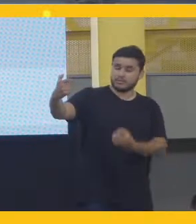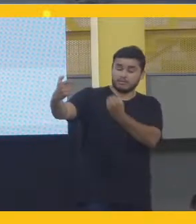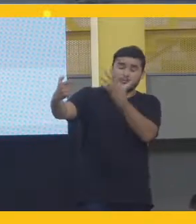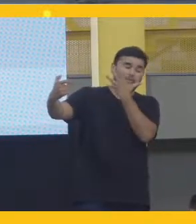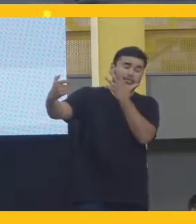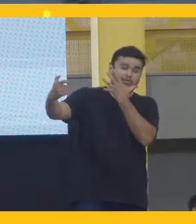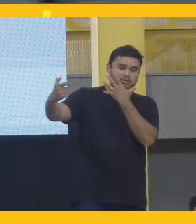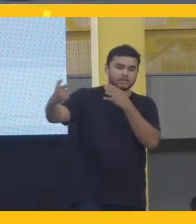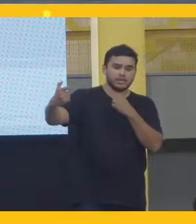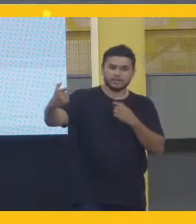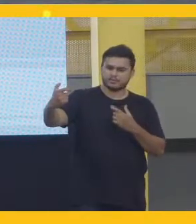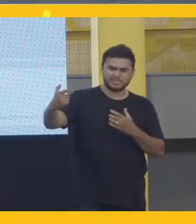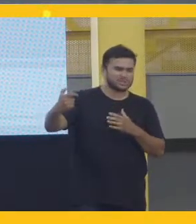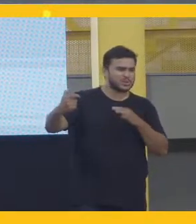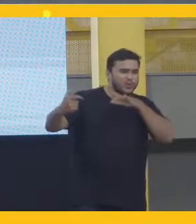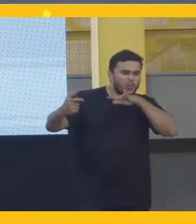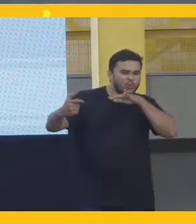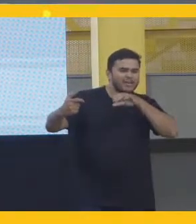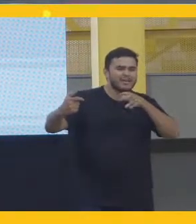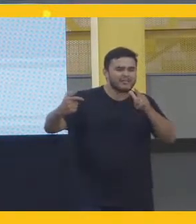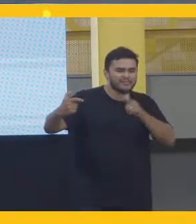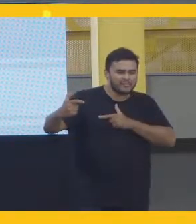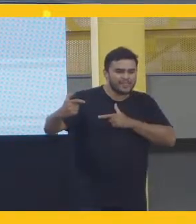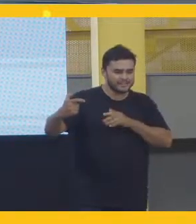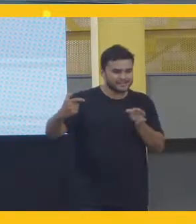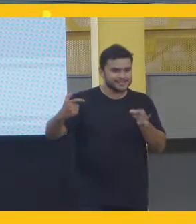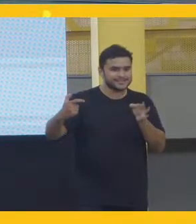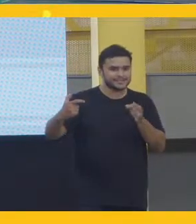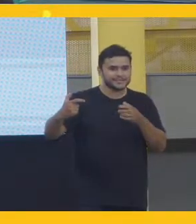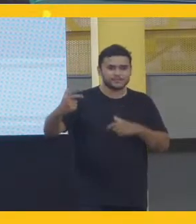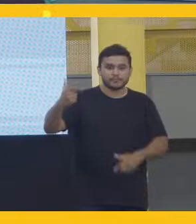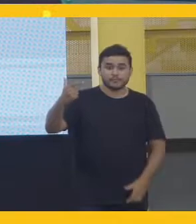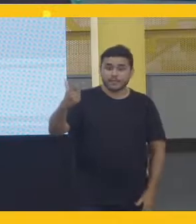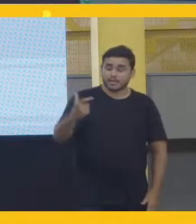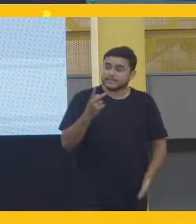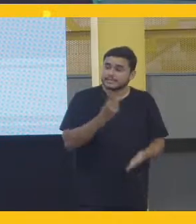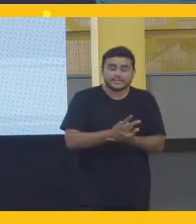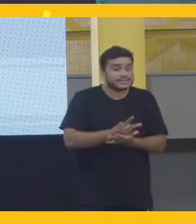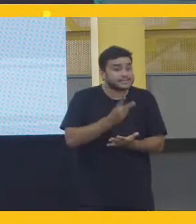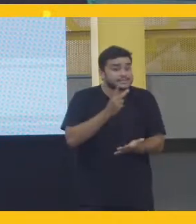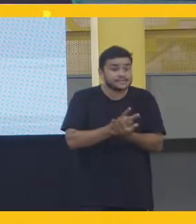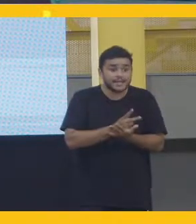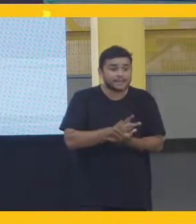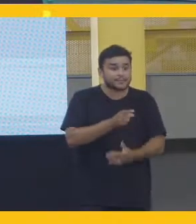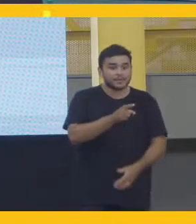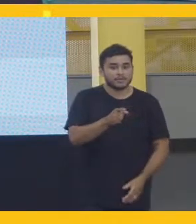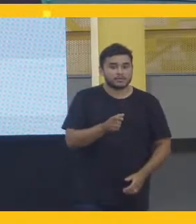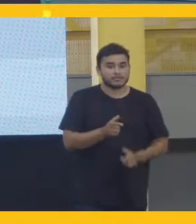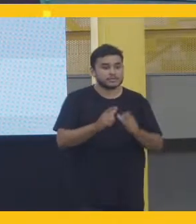foto? Toda foto com flash de celular é uma porcaria.